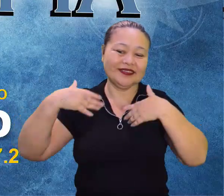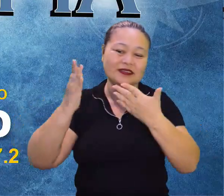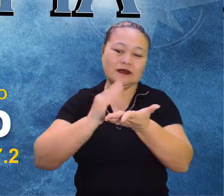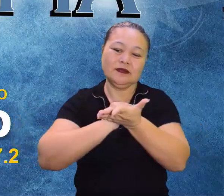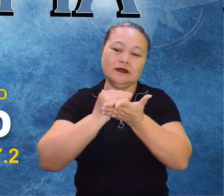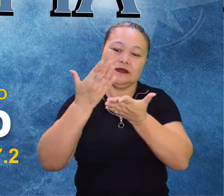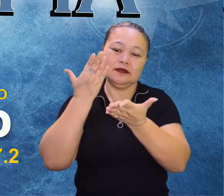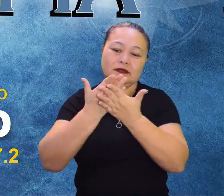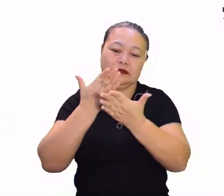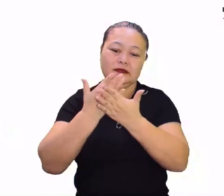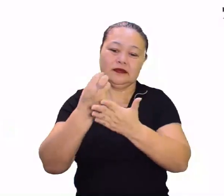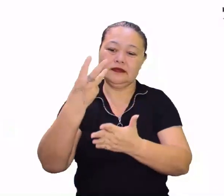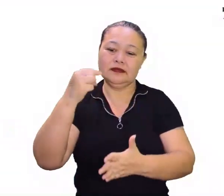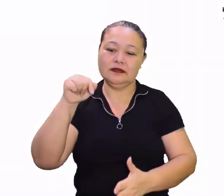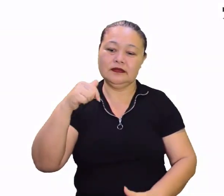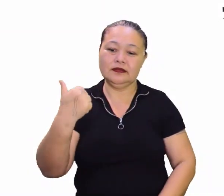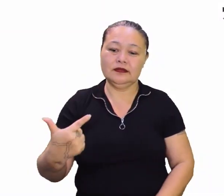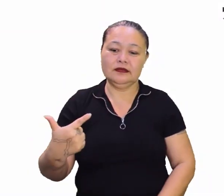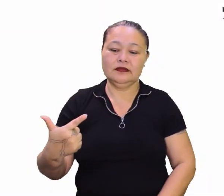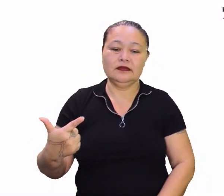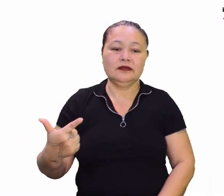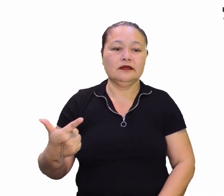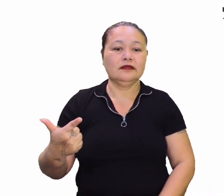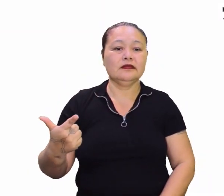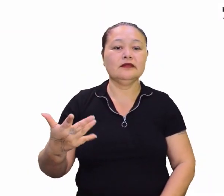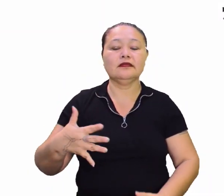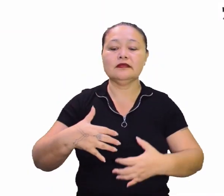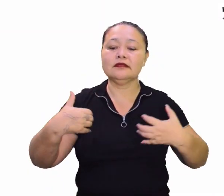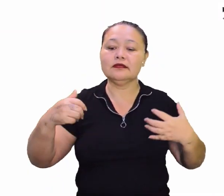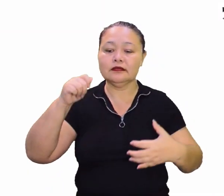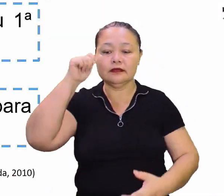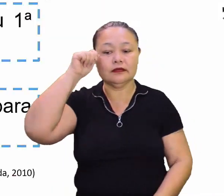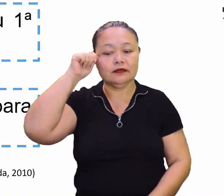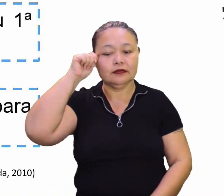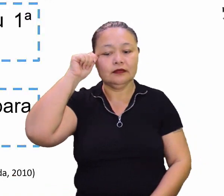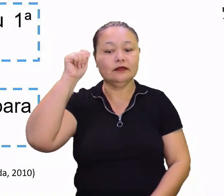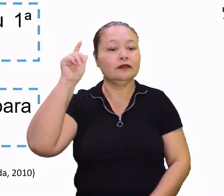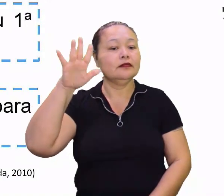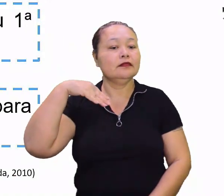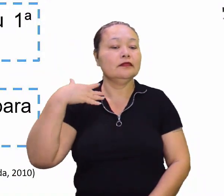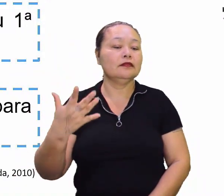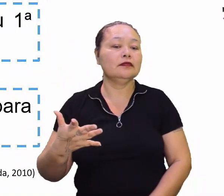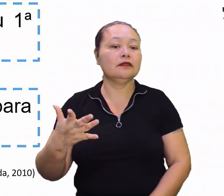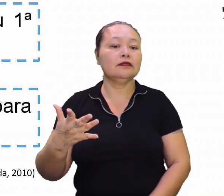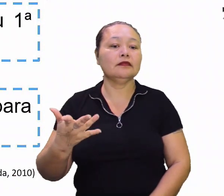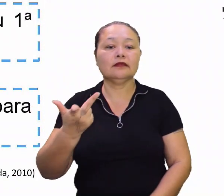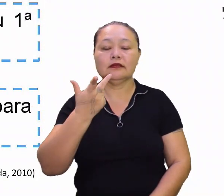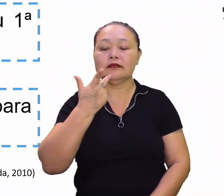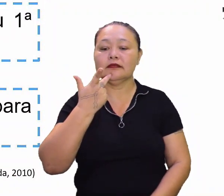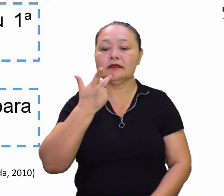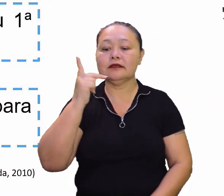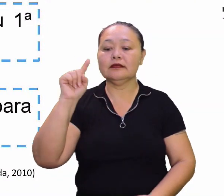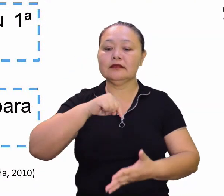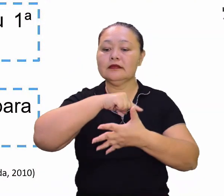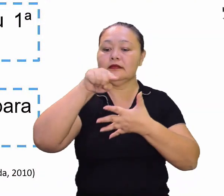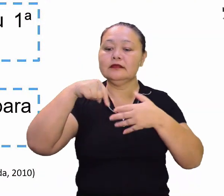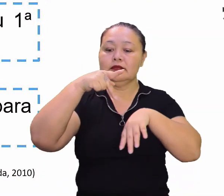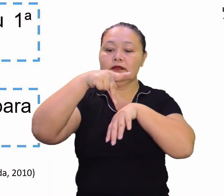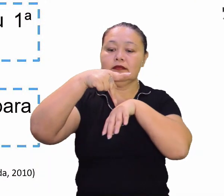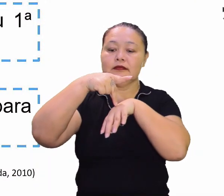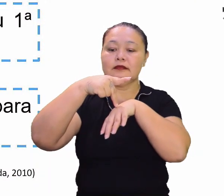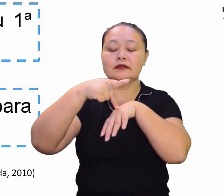a aula. 37.2, os tigres asiáticos. Falamos aí sobre os tigres